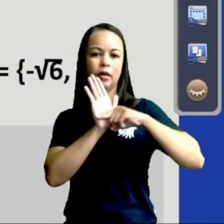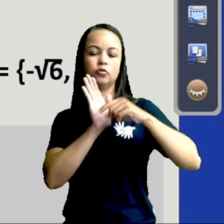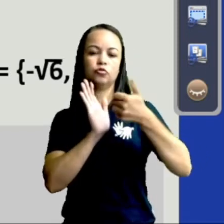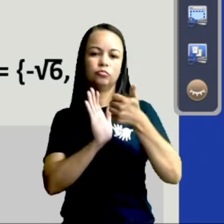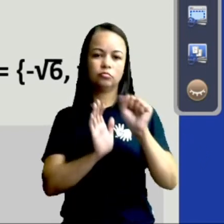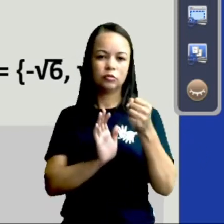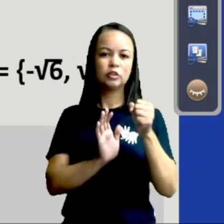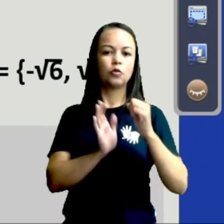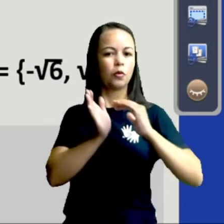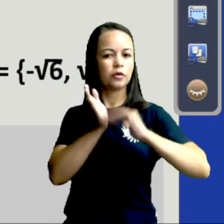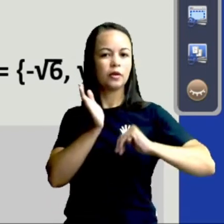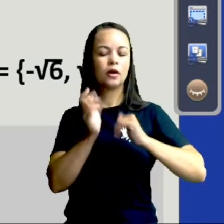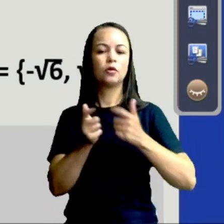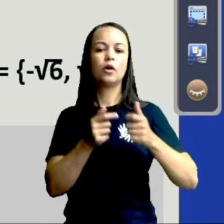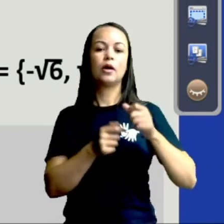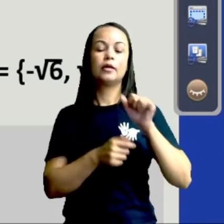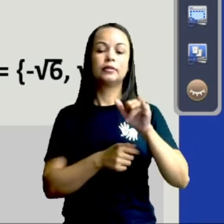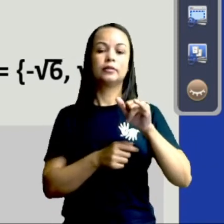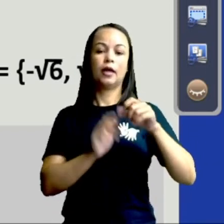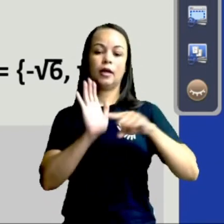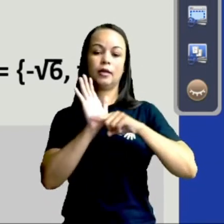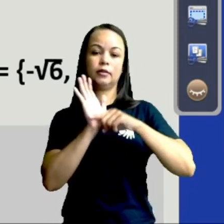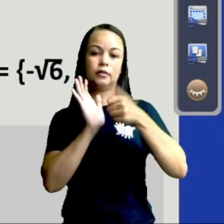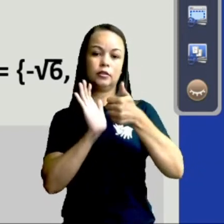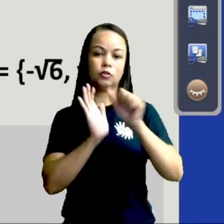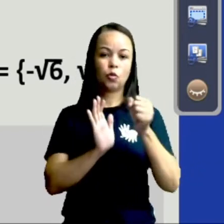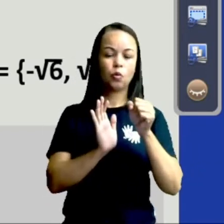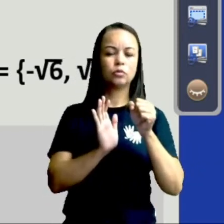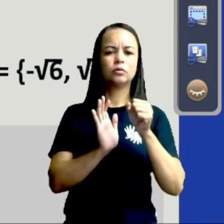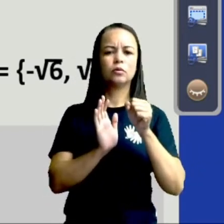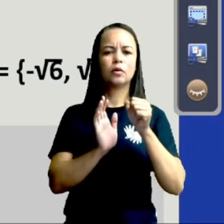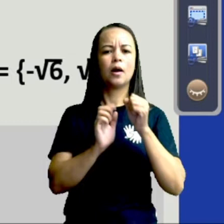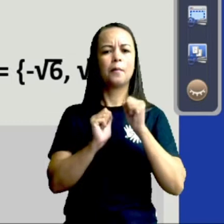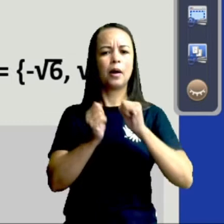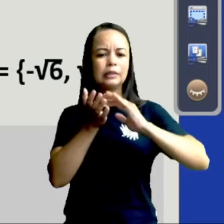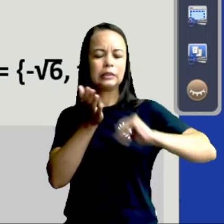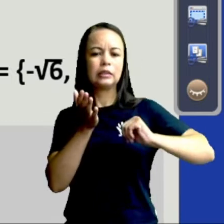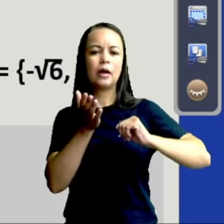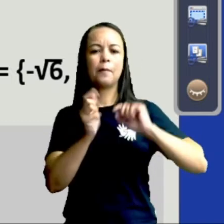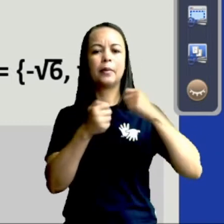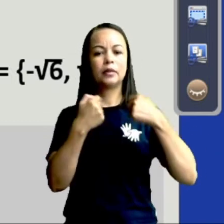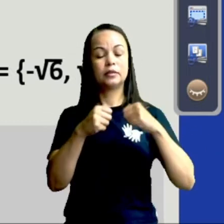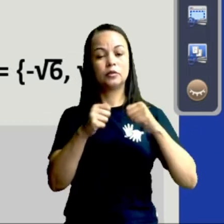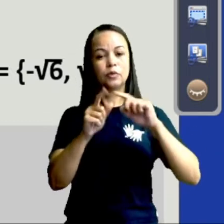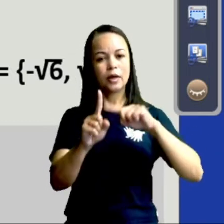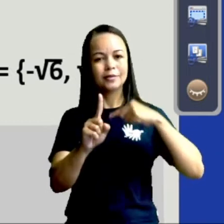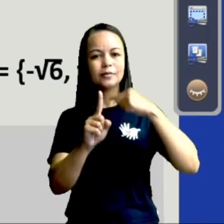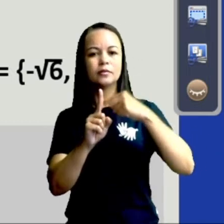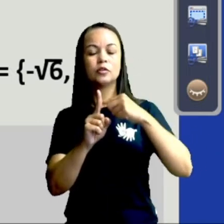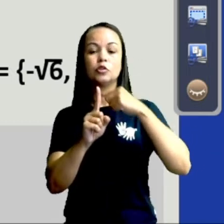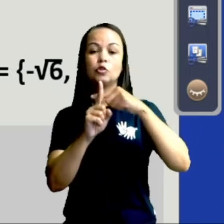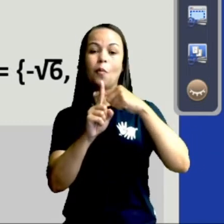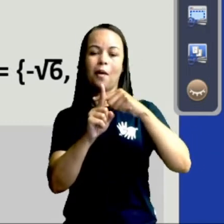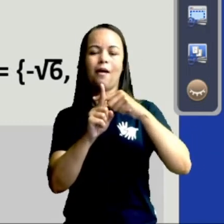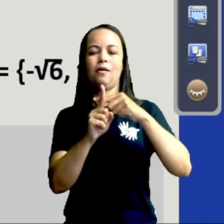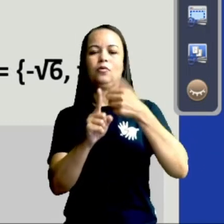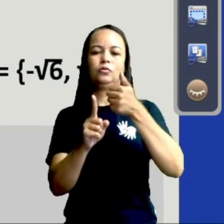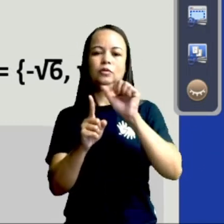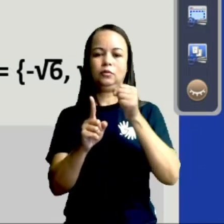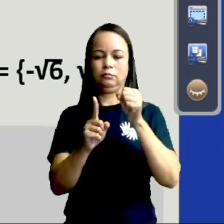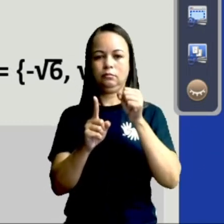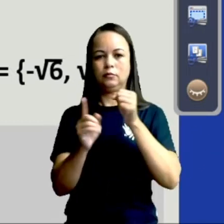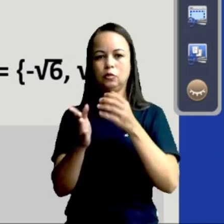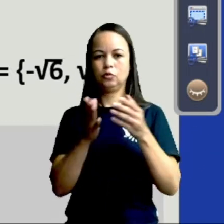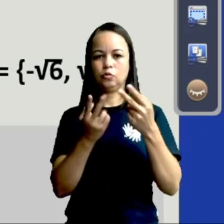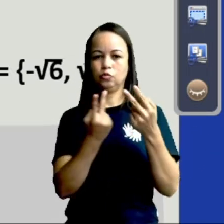18. Se tem um 18 negativo, para eliminar ele, basta a gente somar com 18. Então, soma 18 nos